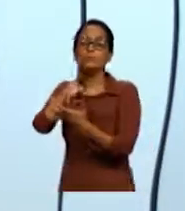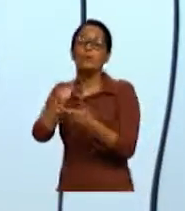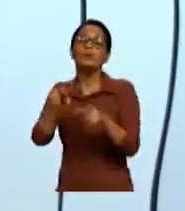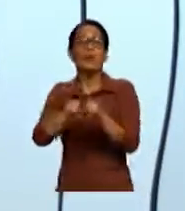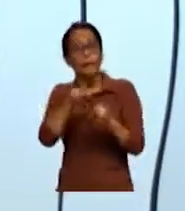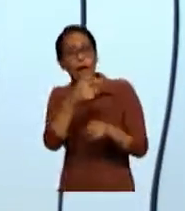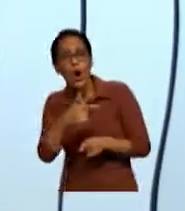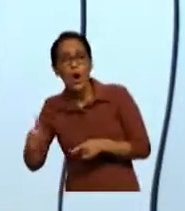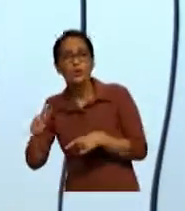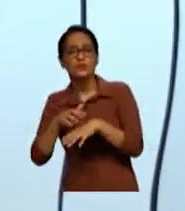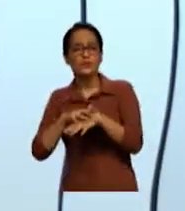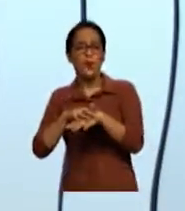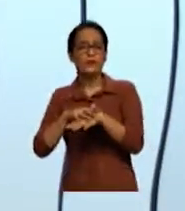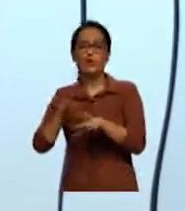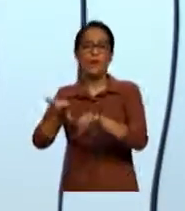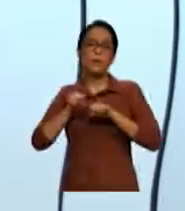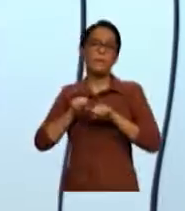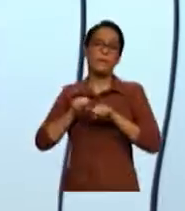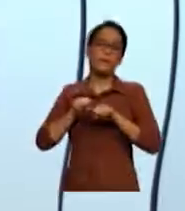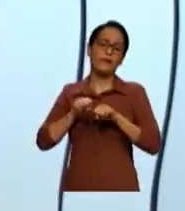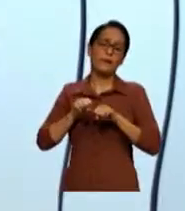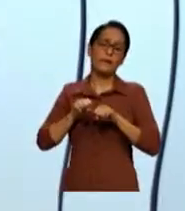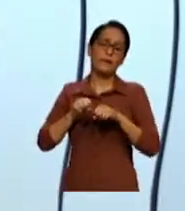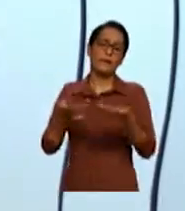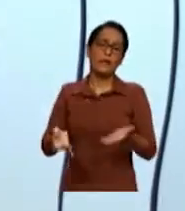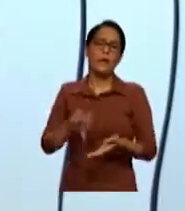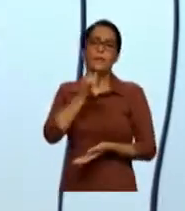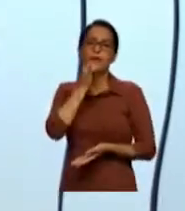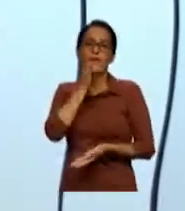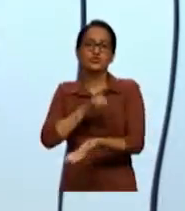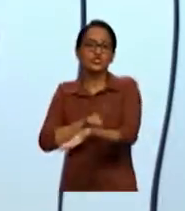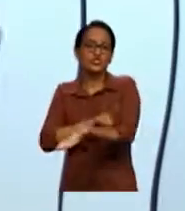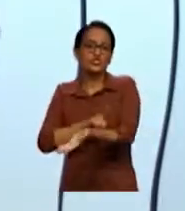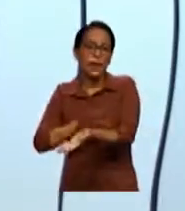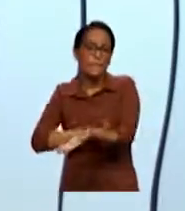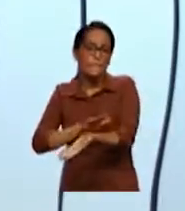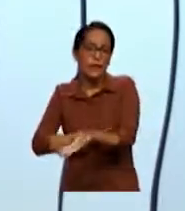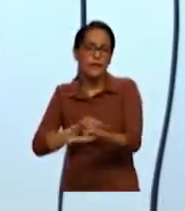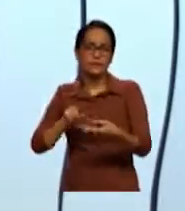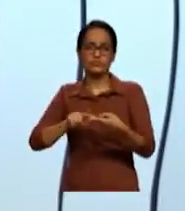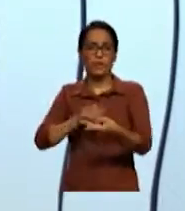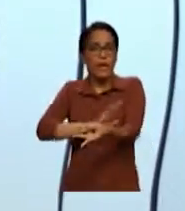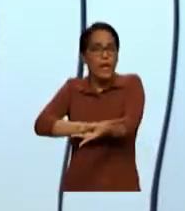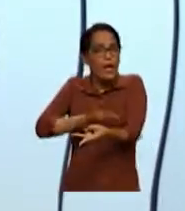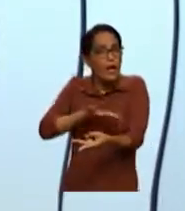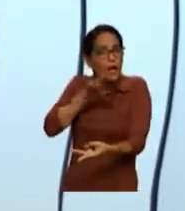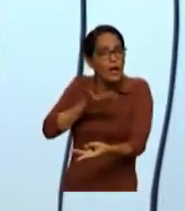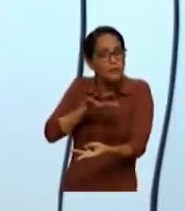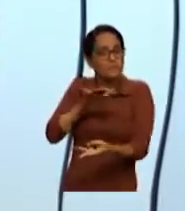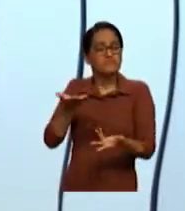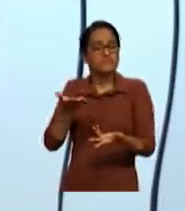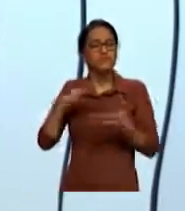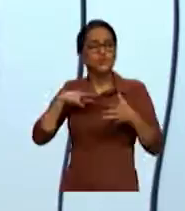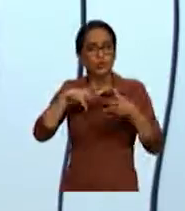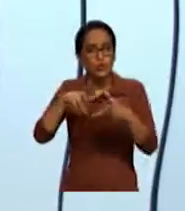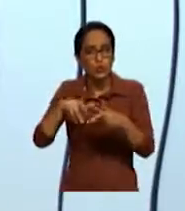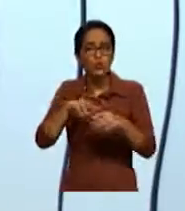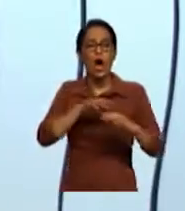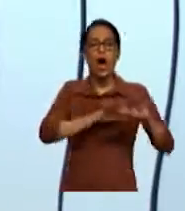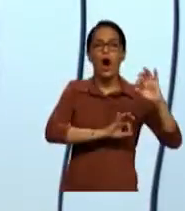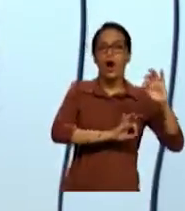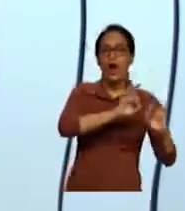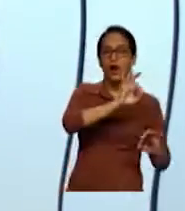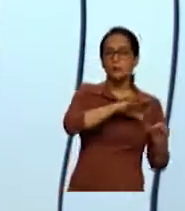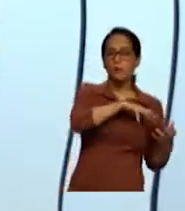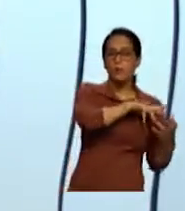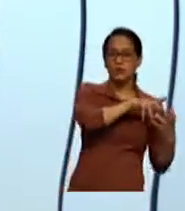são infecciosas, digamos assim, como diabetes, hipertensão. Tudo isso a OMS vai